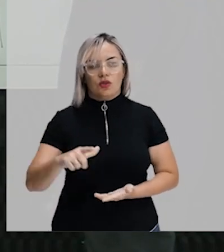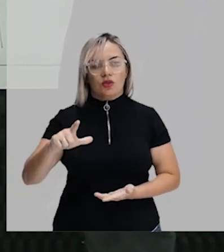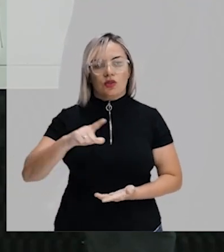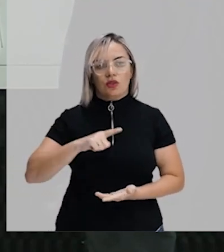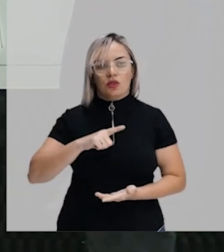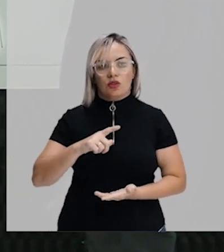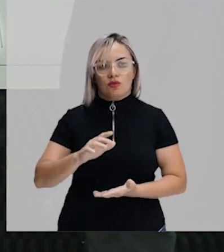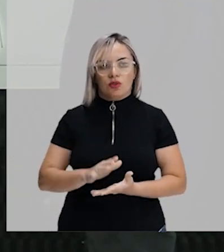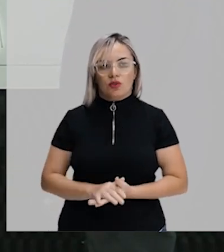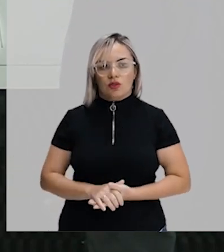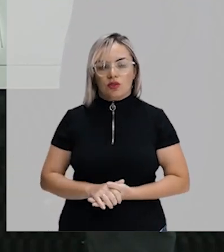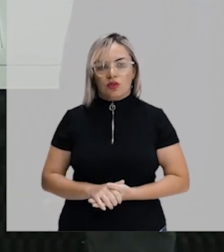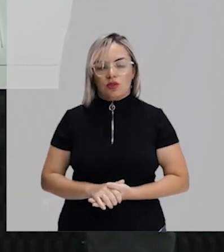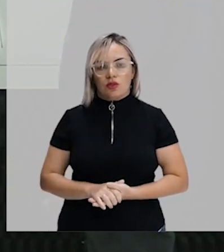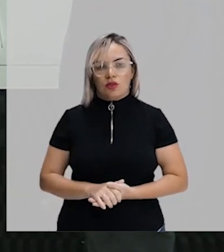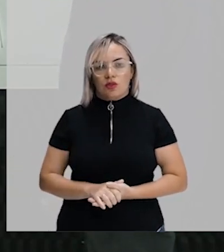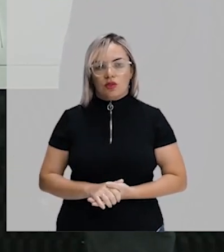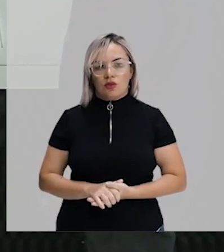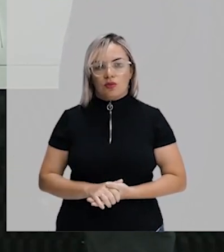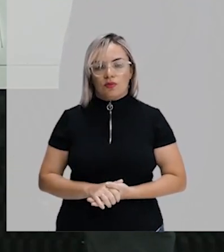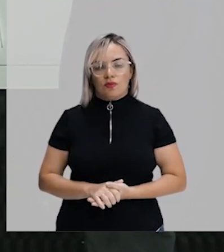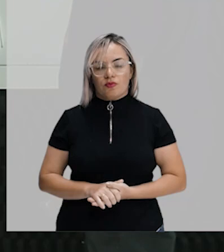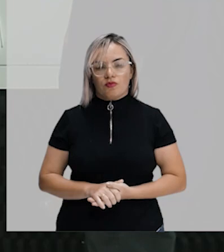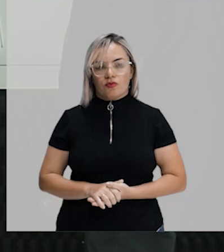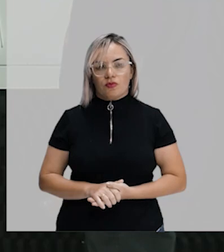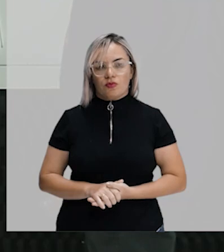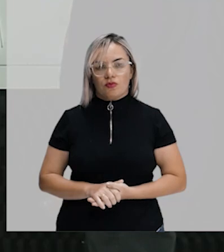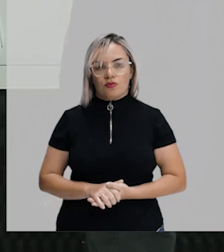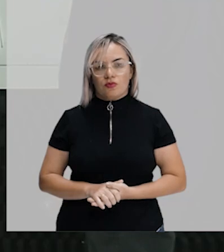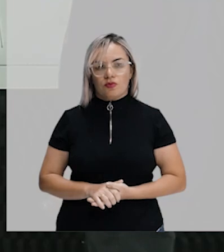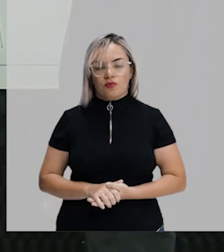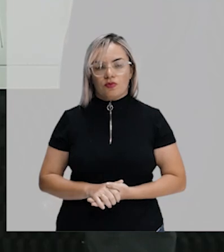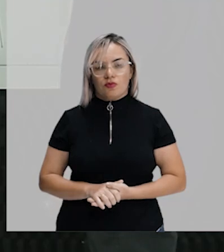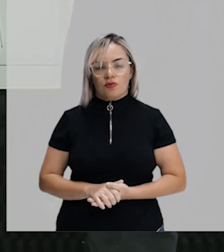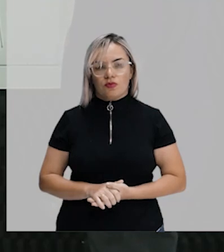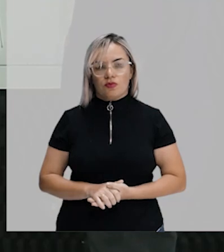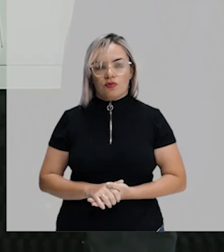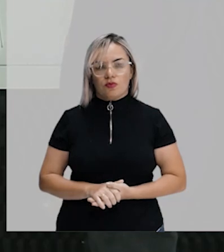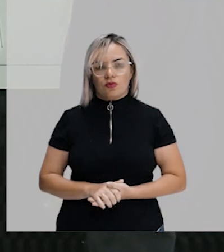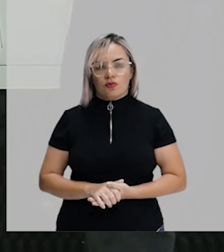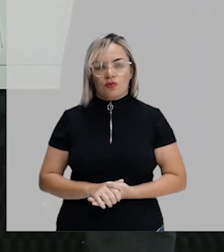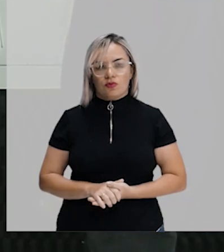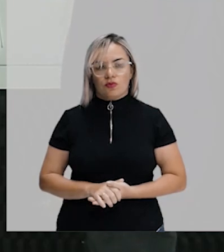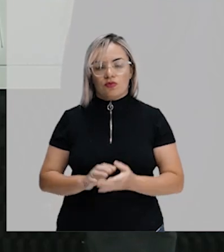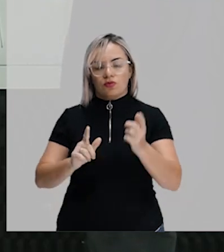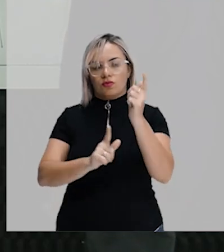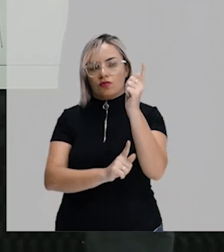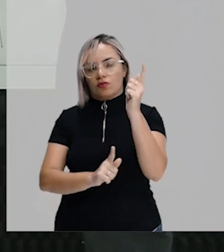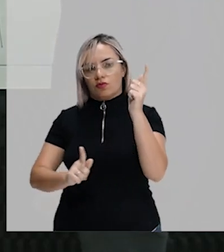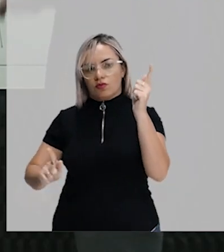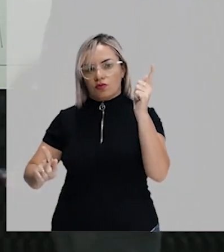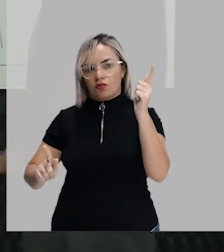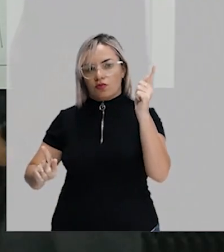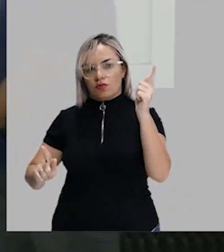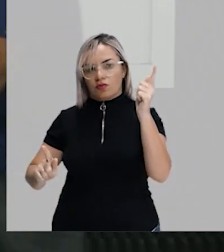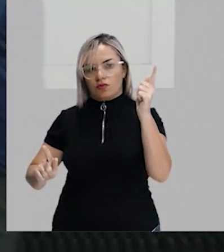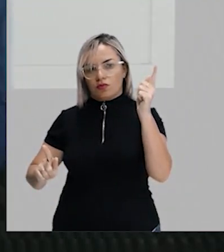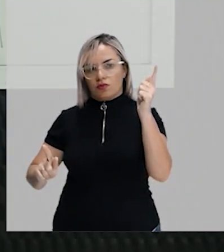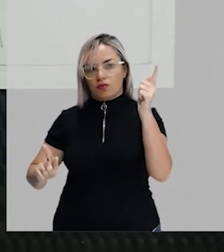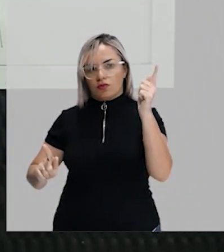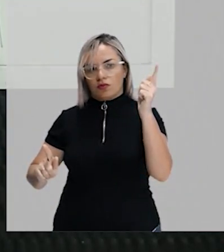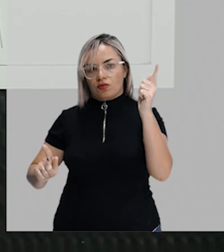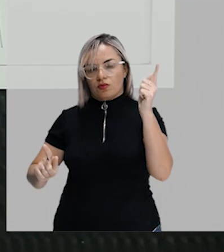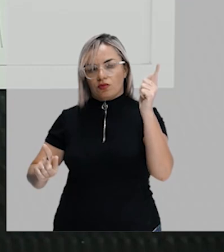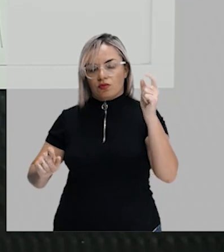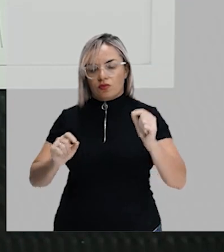inicial y, né? Então, tem um vetor aqui, que é velocidade inicial. Pronto. E o ângulo θ lá, né?